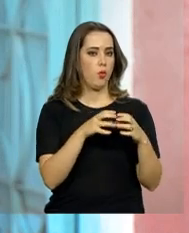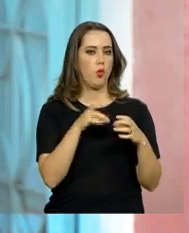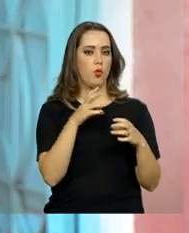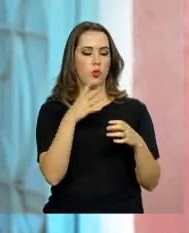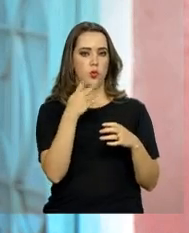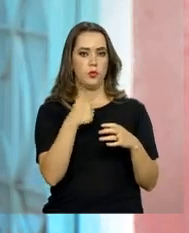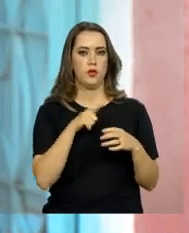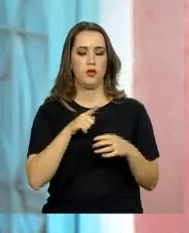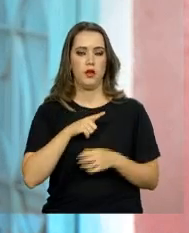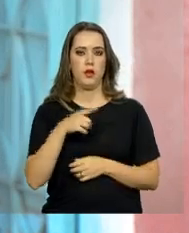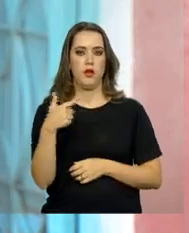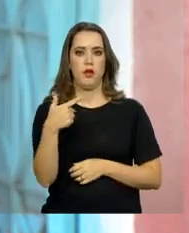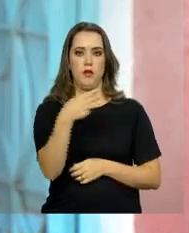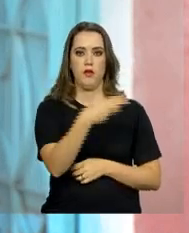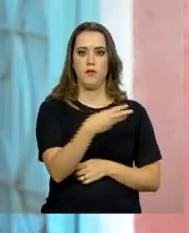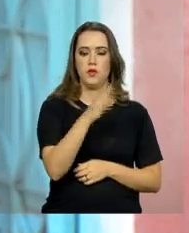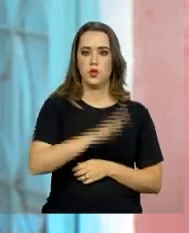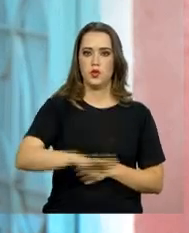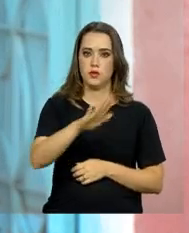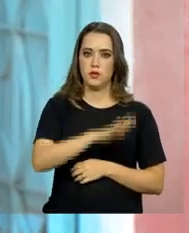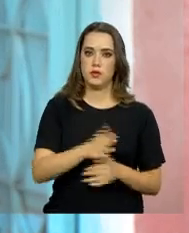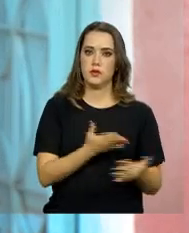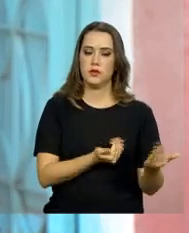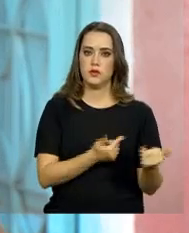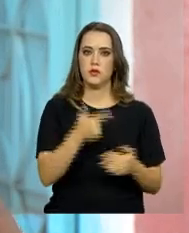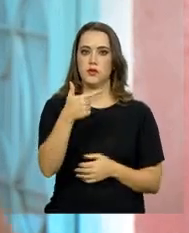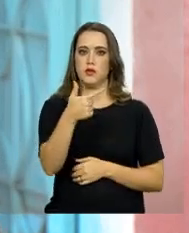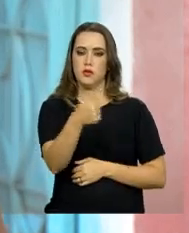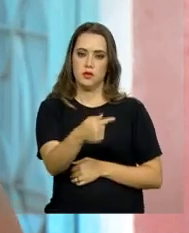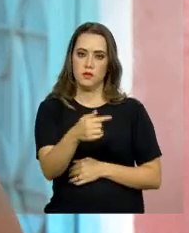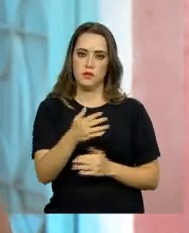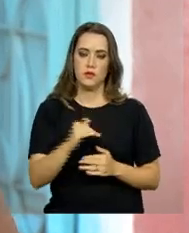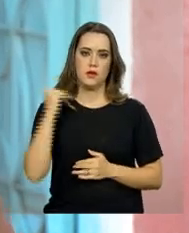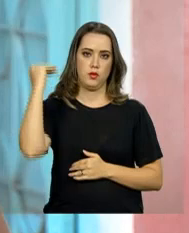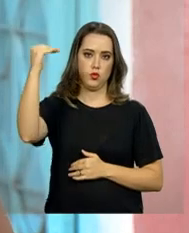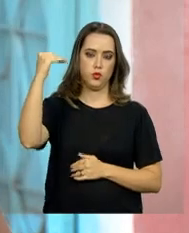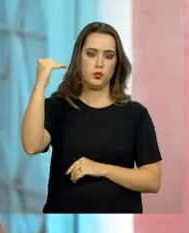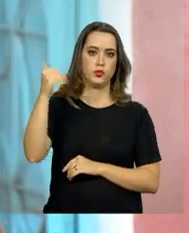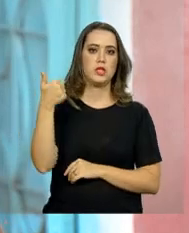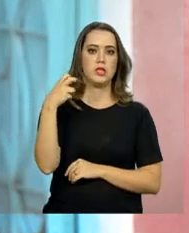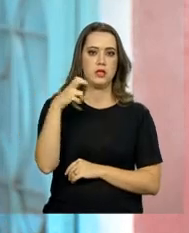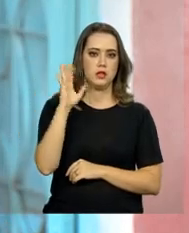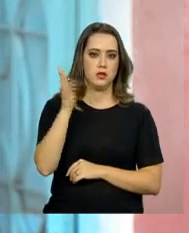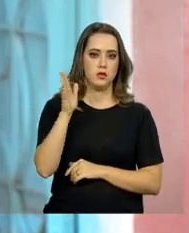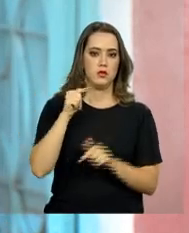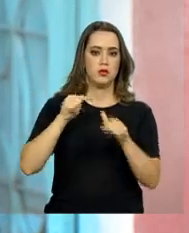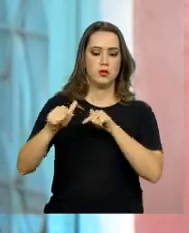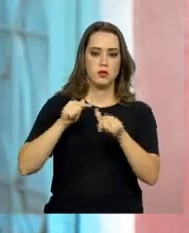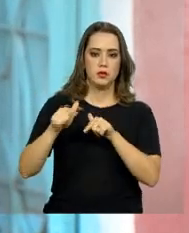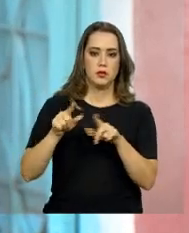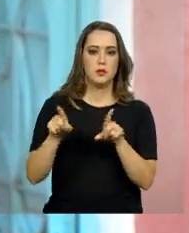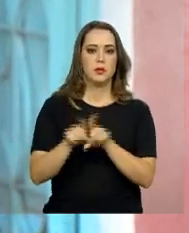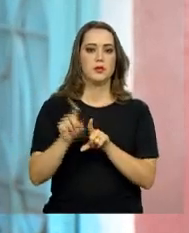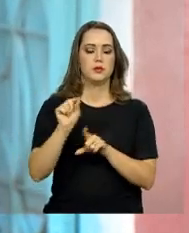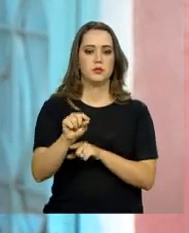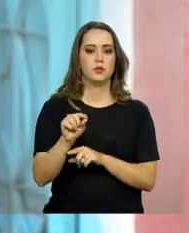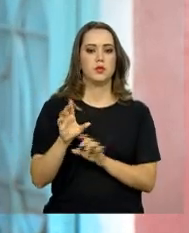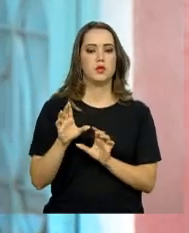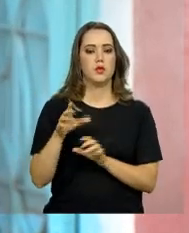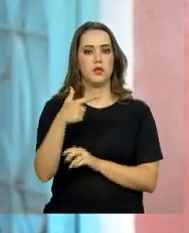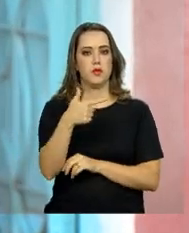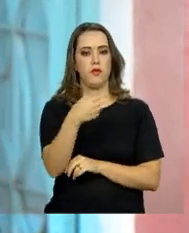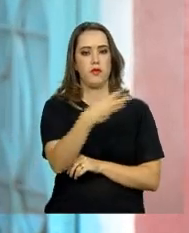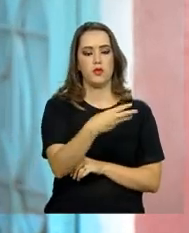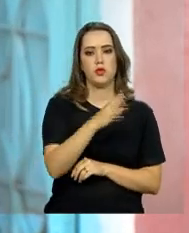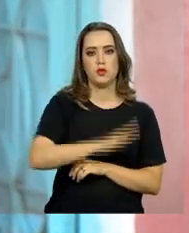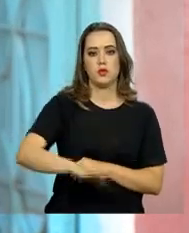23 crianças e adolescentes 27 adultos é 15 desses adultos já estão inseridos no mercado de trabalho e dessas 22